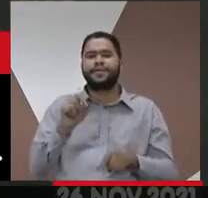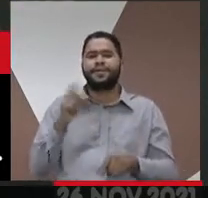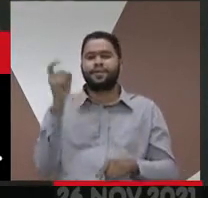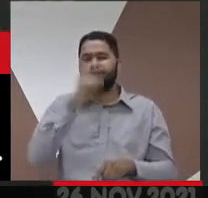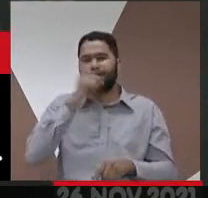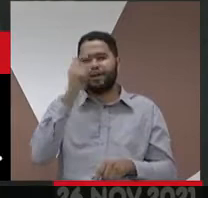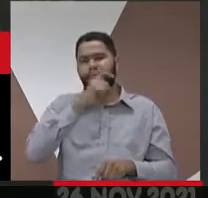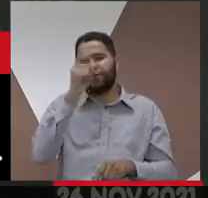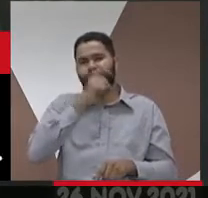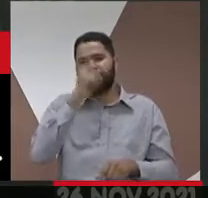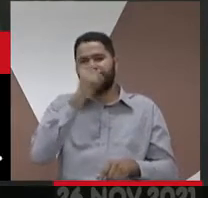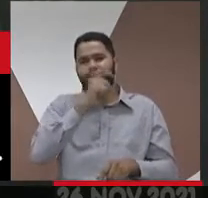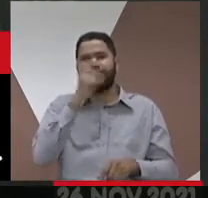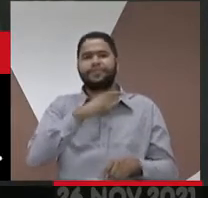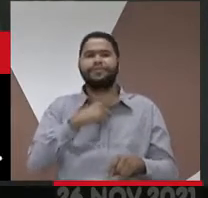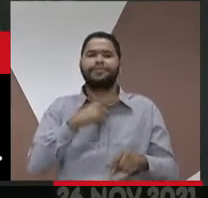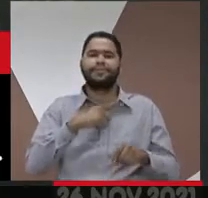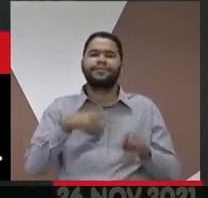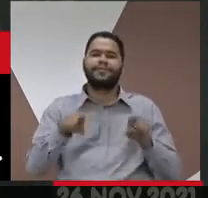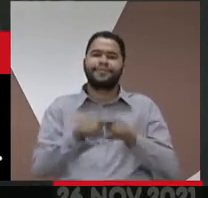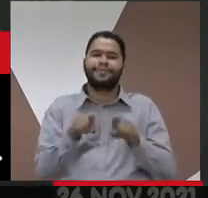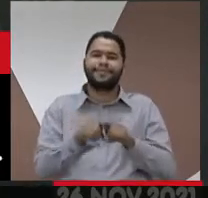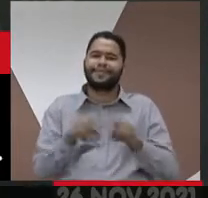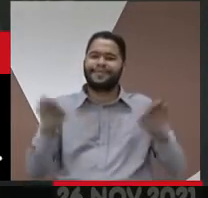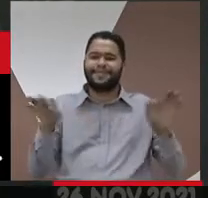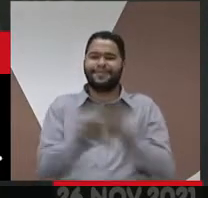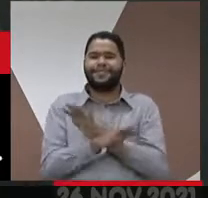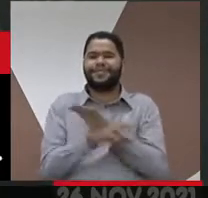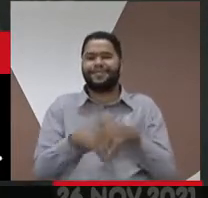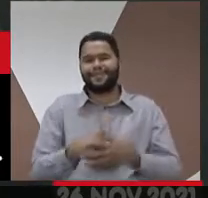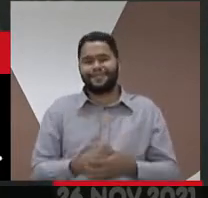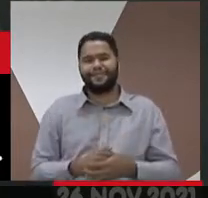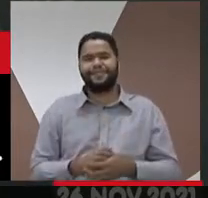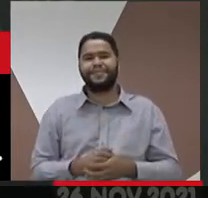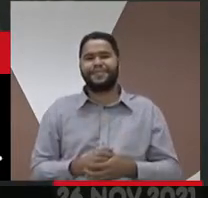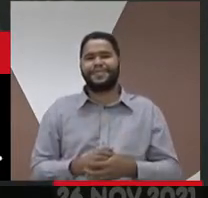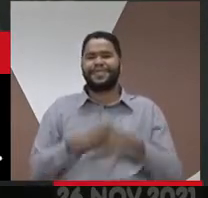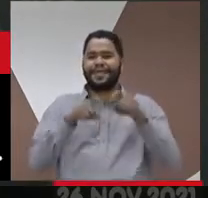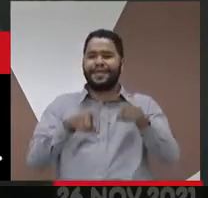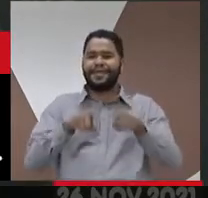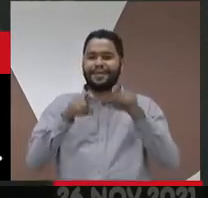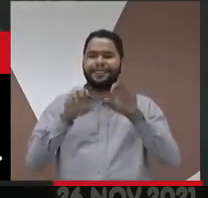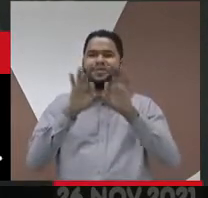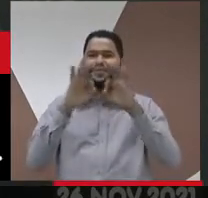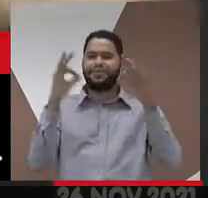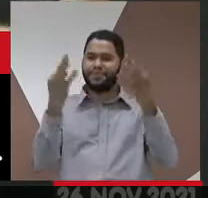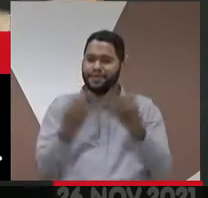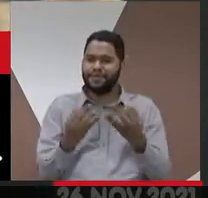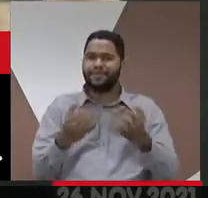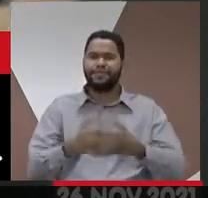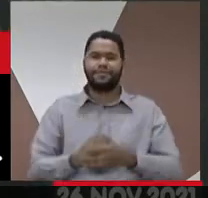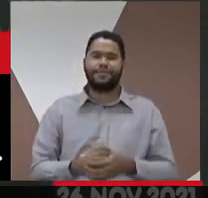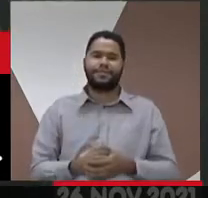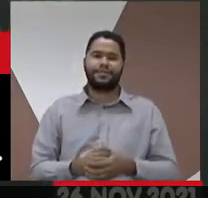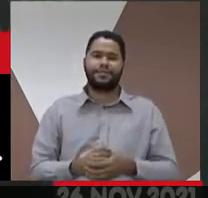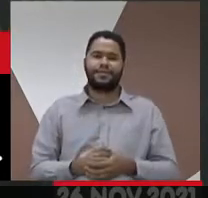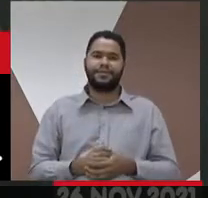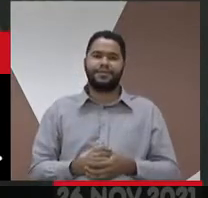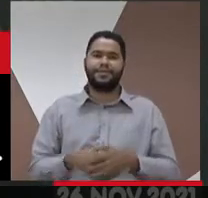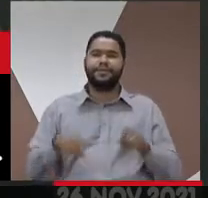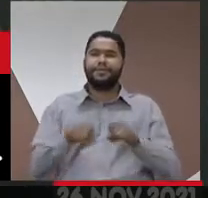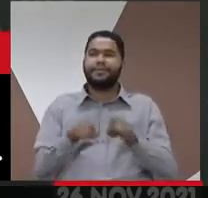mentira, é outra brutalidade, porque vai acabar com a agricultura familiar da região metropolitana e